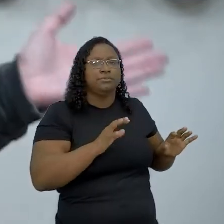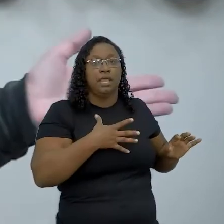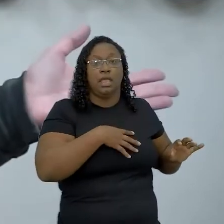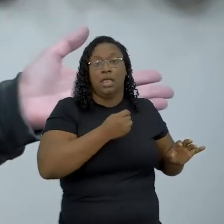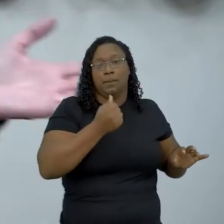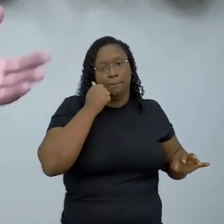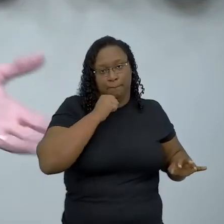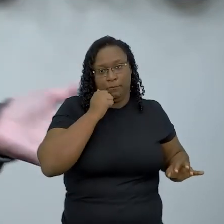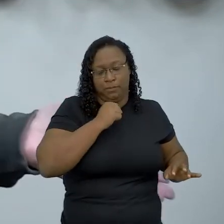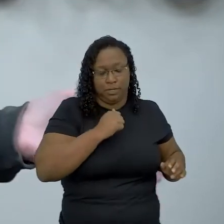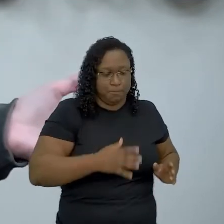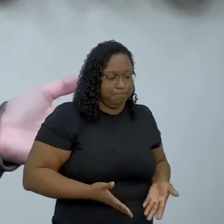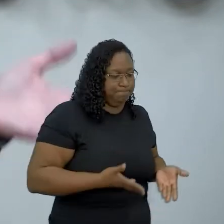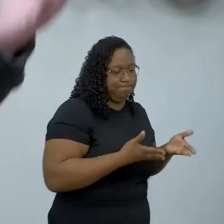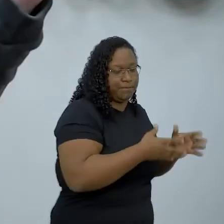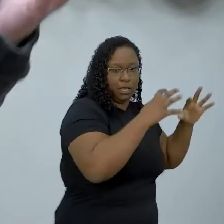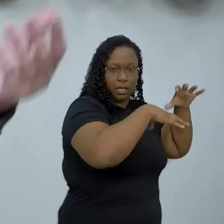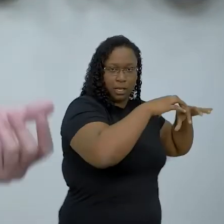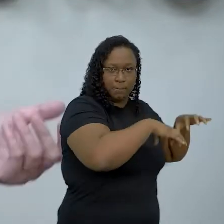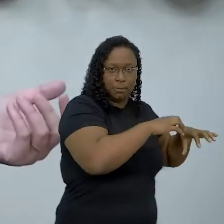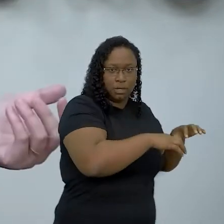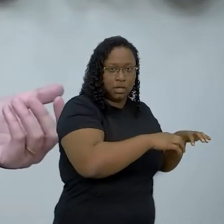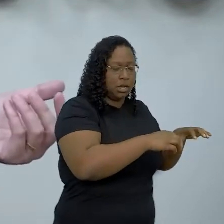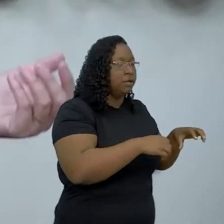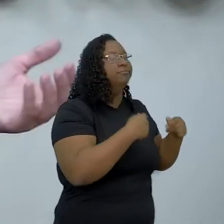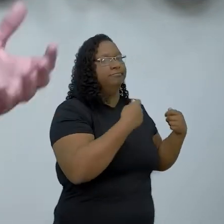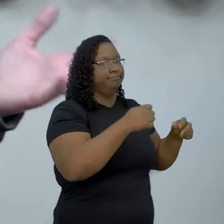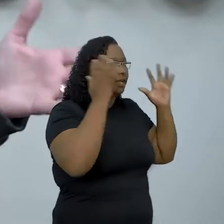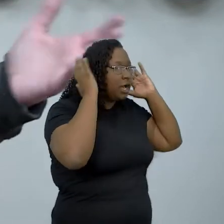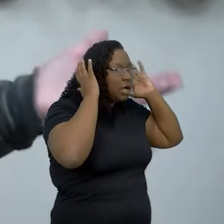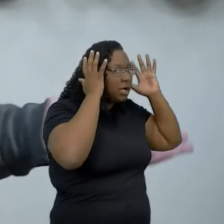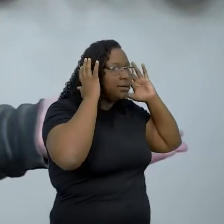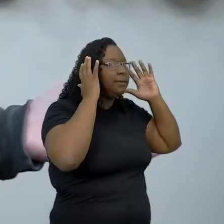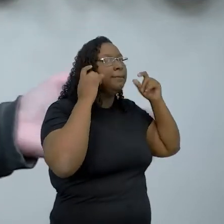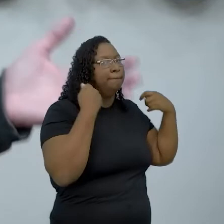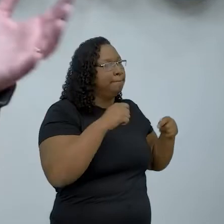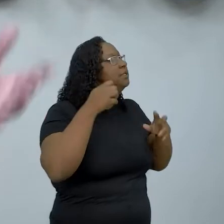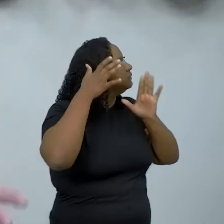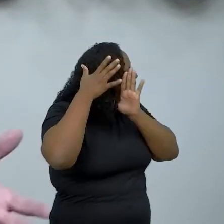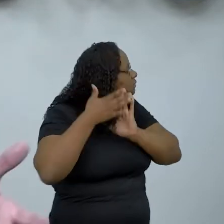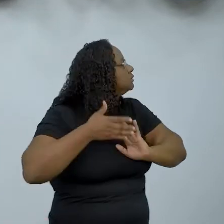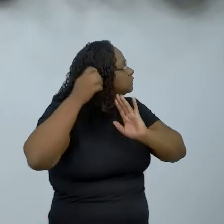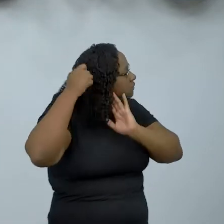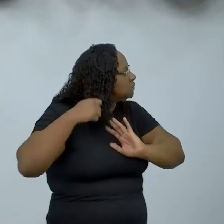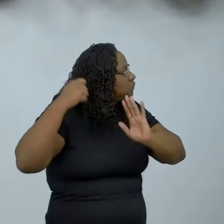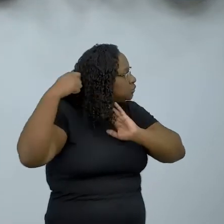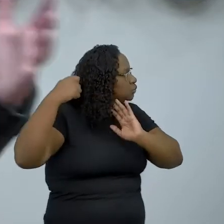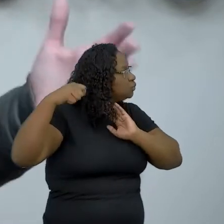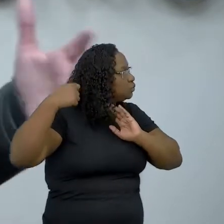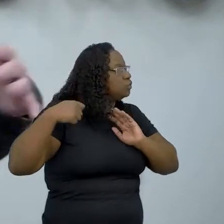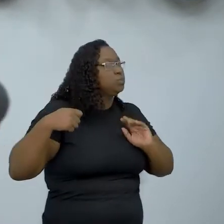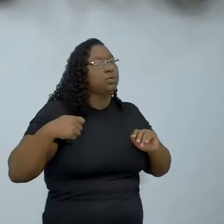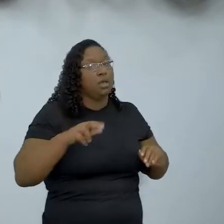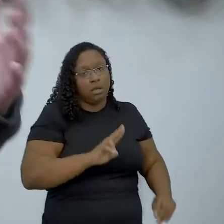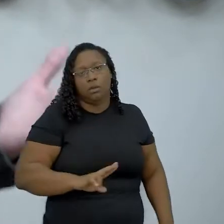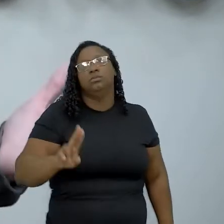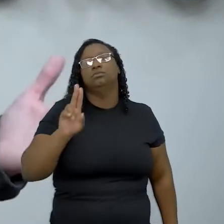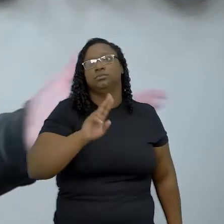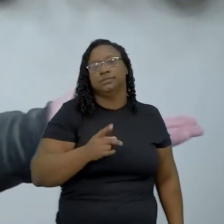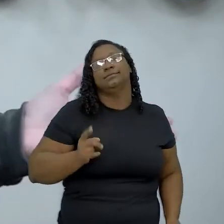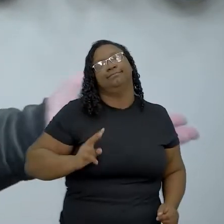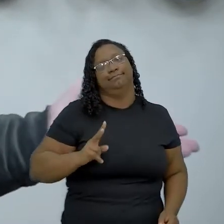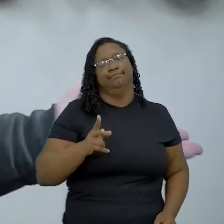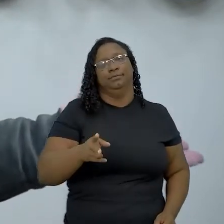cabelo, eu vou secar, não vou deixar o cabelo molhado. Então não tem como, né? Tem coisa que a gente acaba realmente consumindo, mas tem coisa que a gente consegue dar aquela